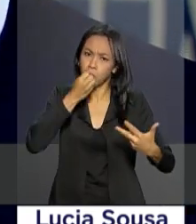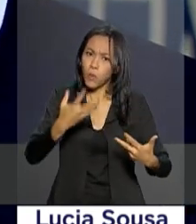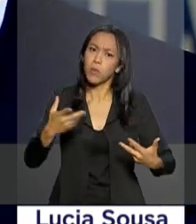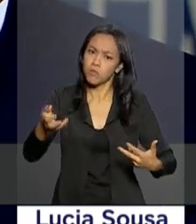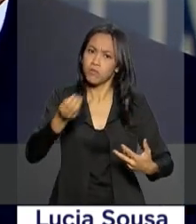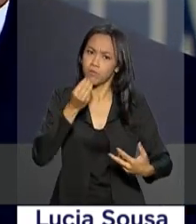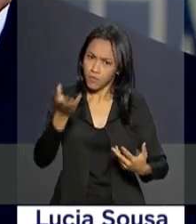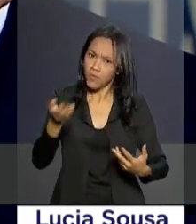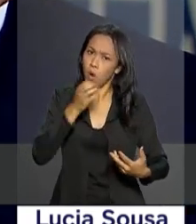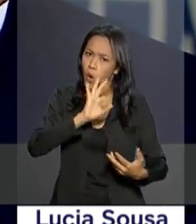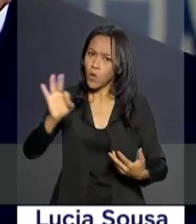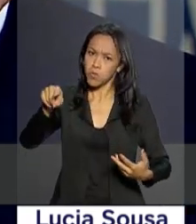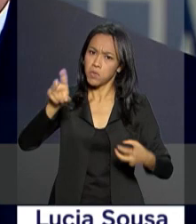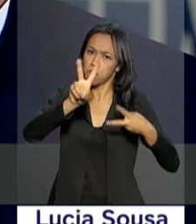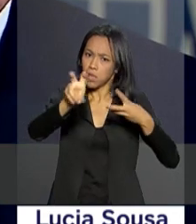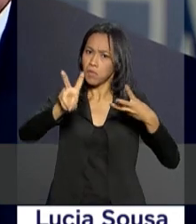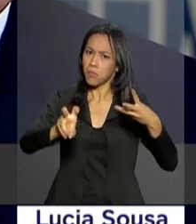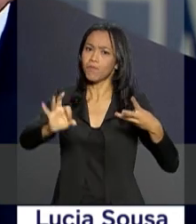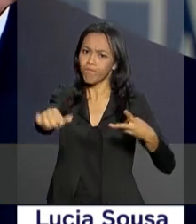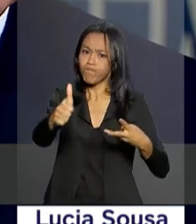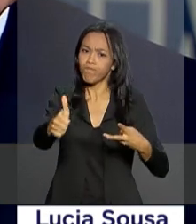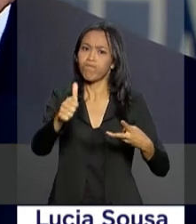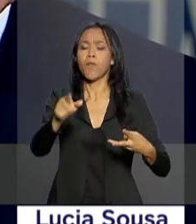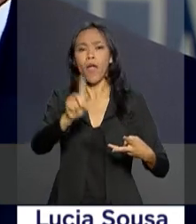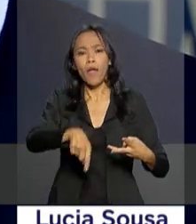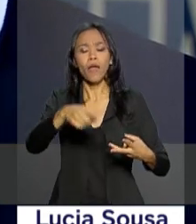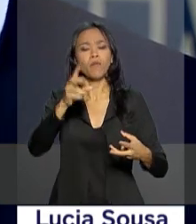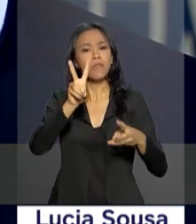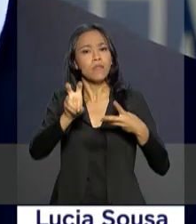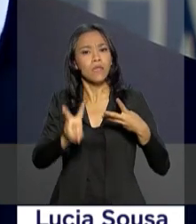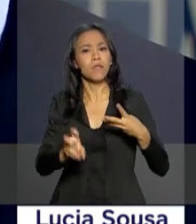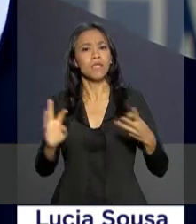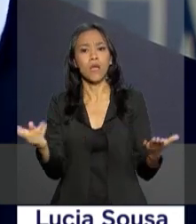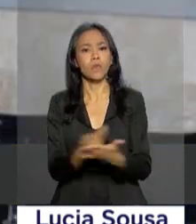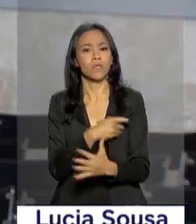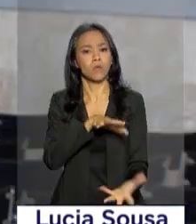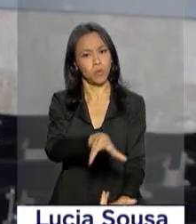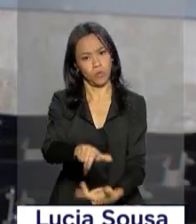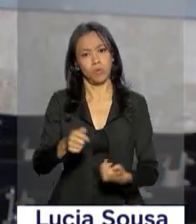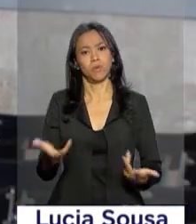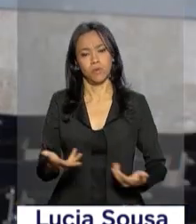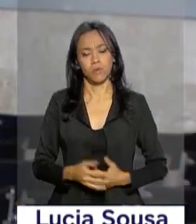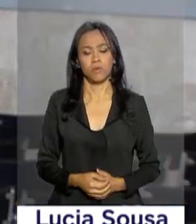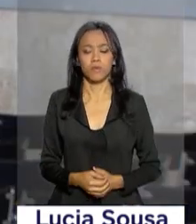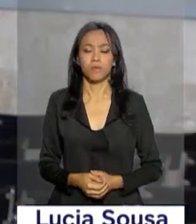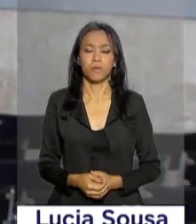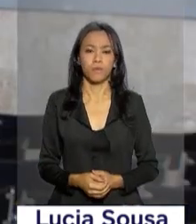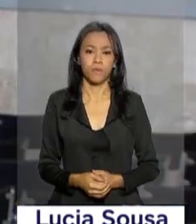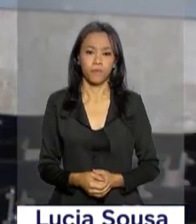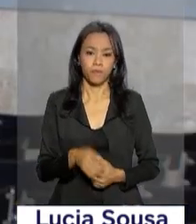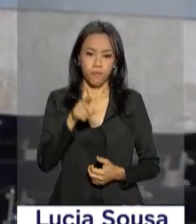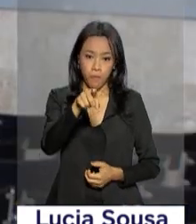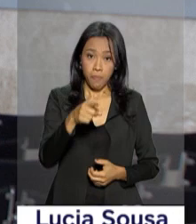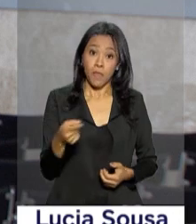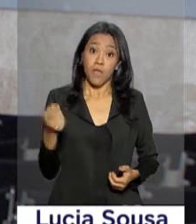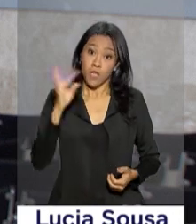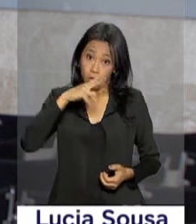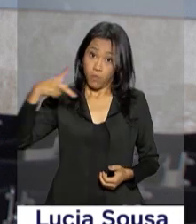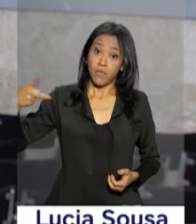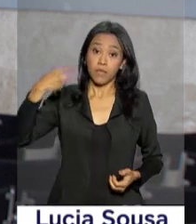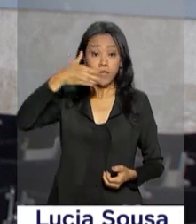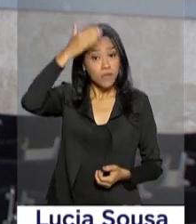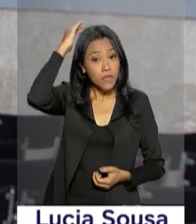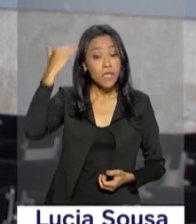tem falado nesses temas que são temas que afligem hoje toda a humanidade eo presidente michel temer